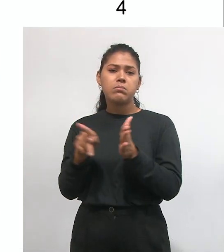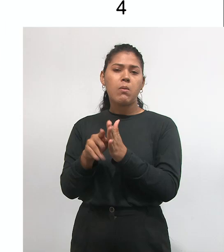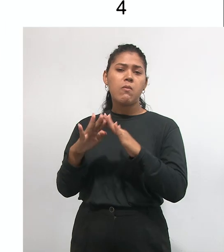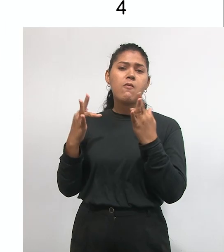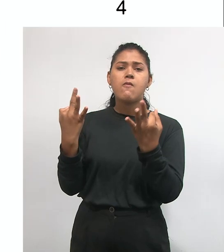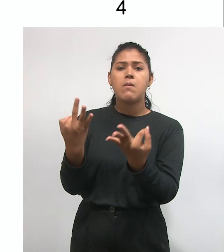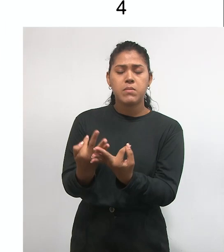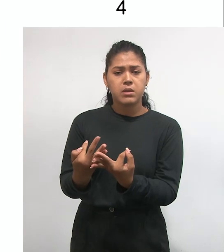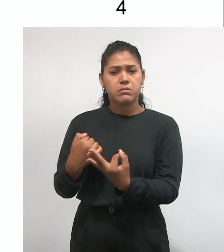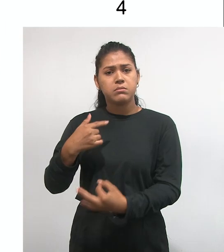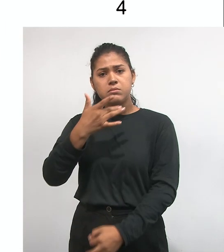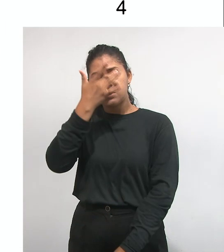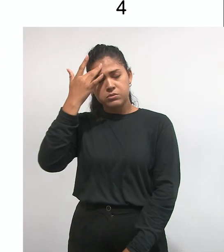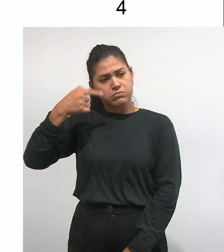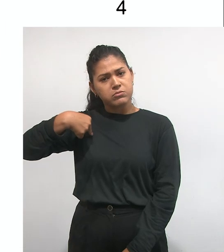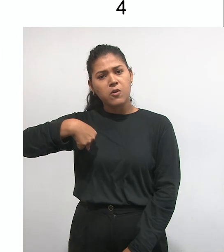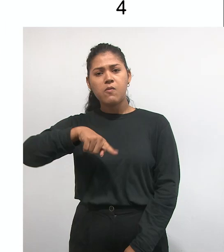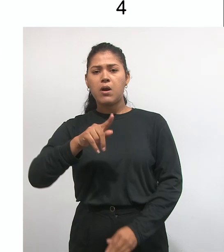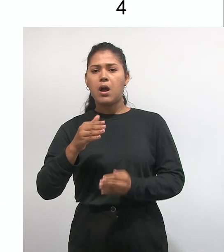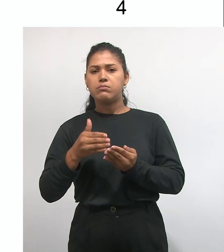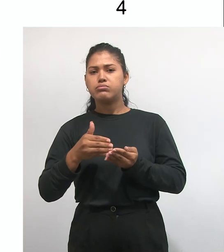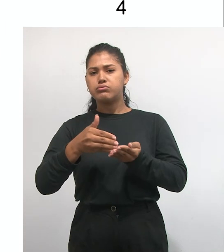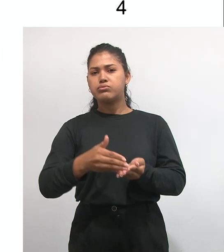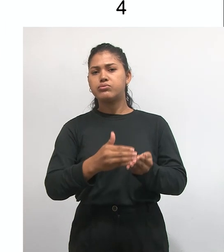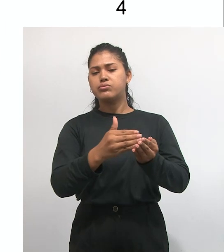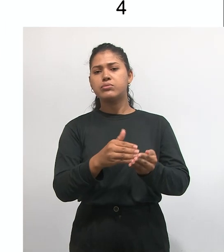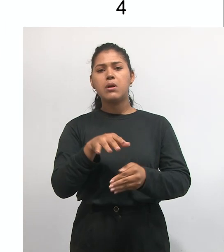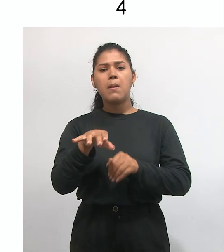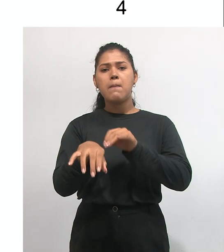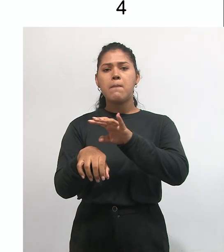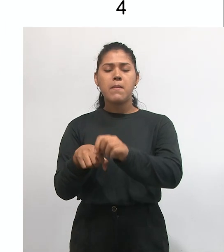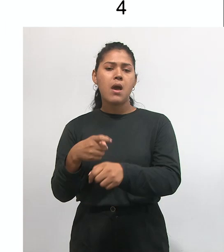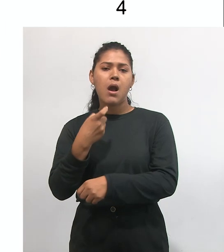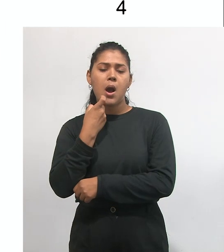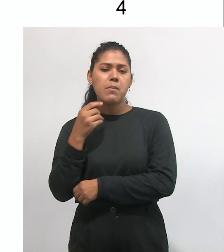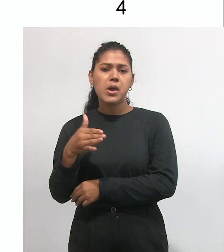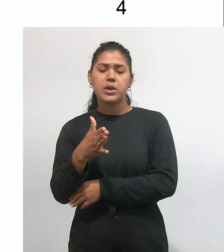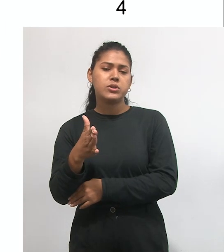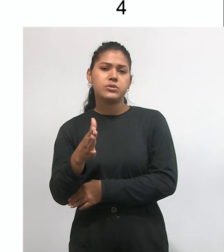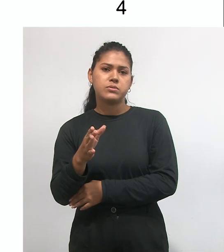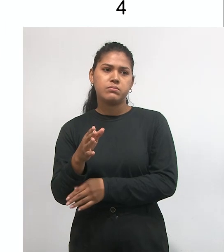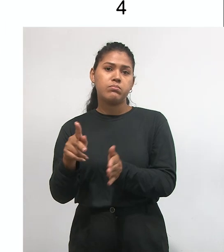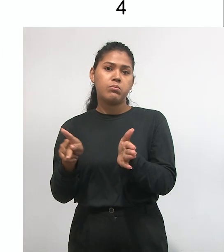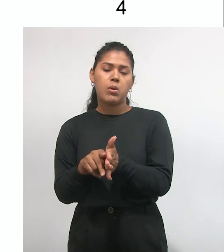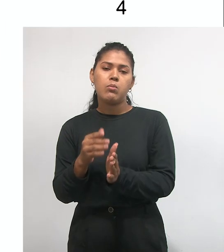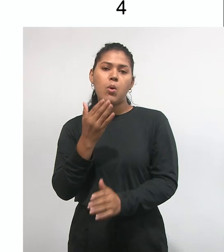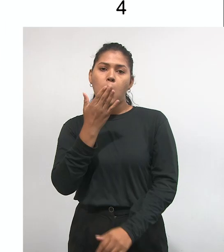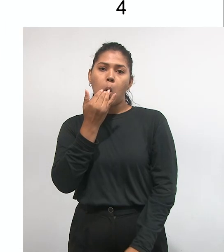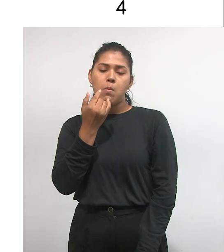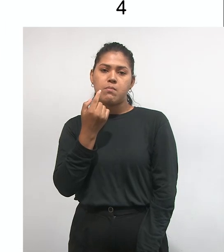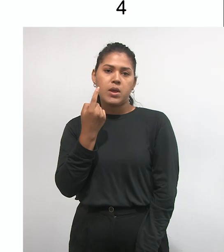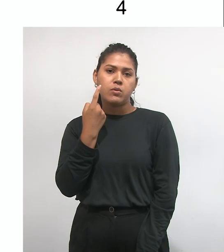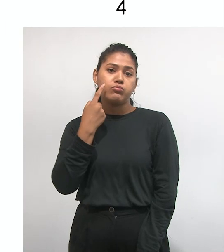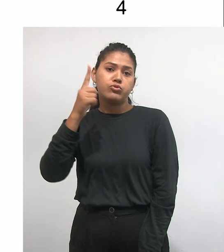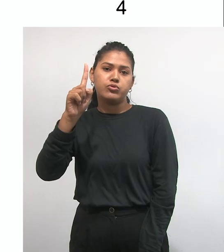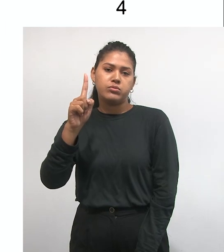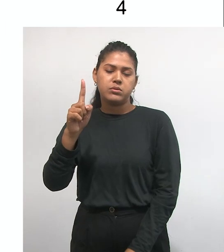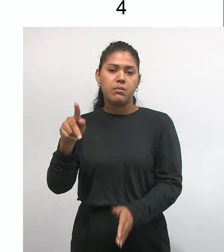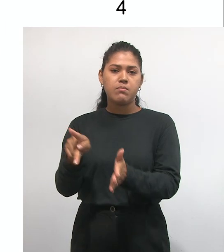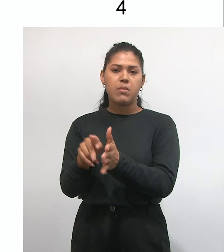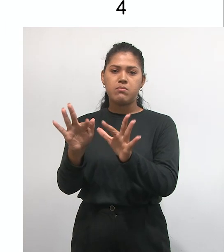As pessoas vão ao rio, pescam, retiram ali o alimento que vai ser utilizado pela